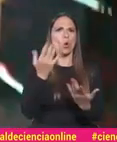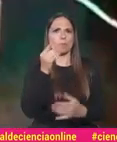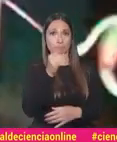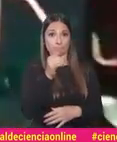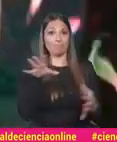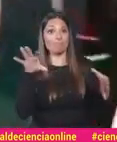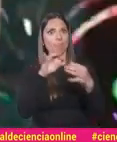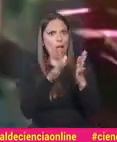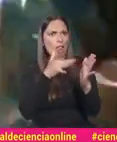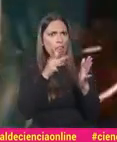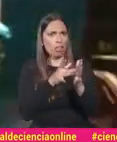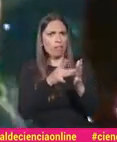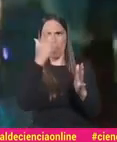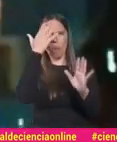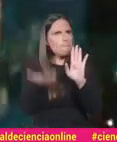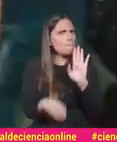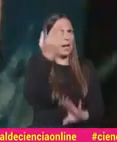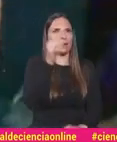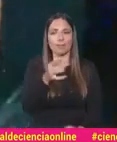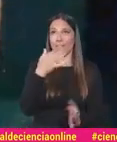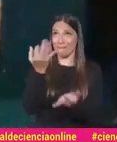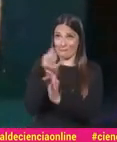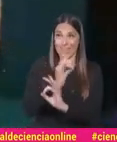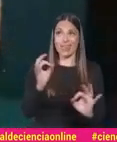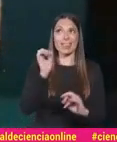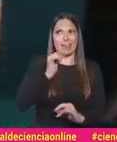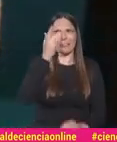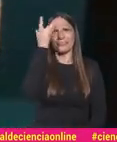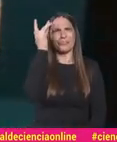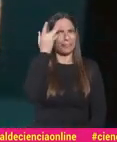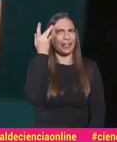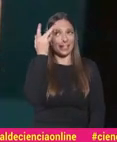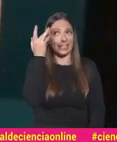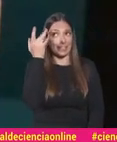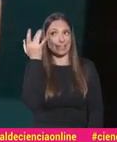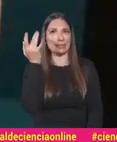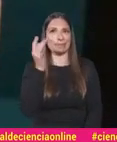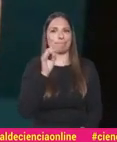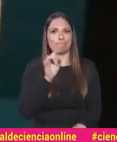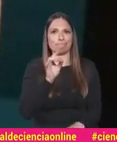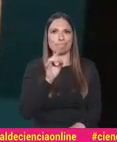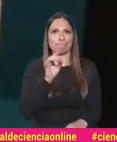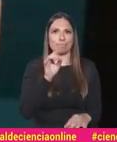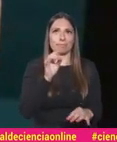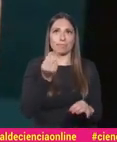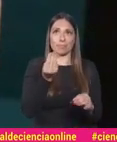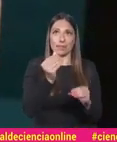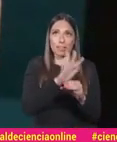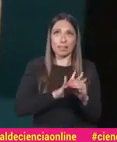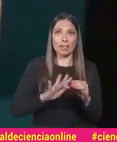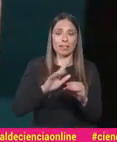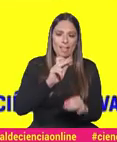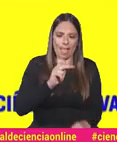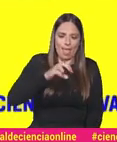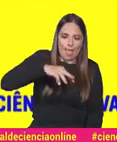do Guinness. É fantástico, não é? É muito fácil. Portanto, uma parte de amido de